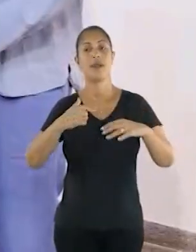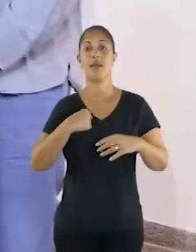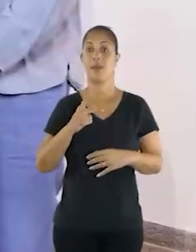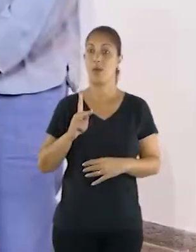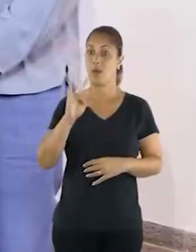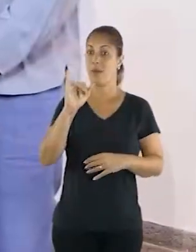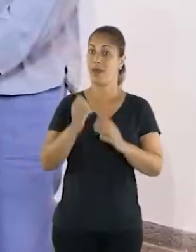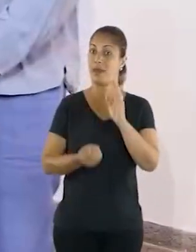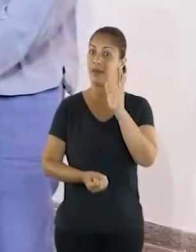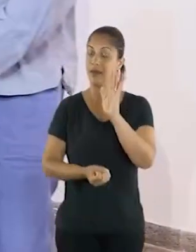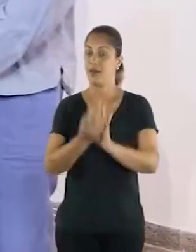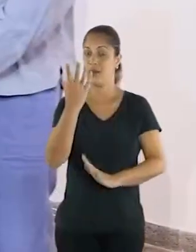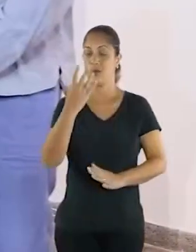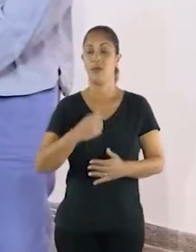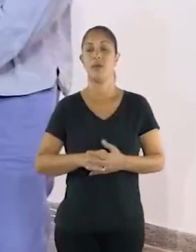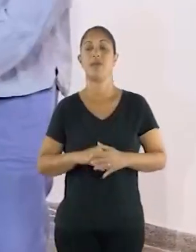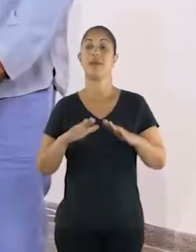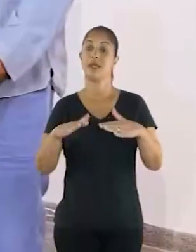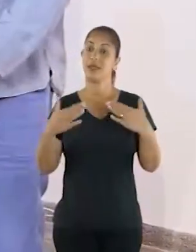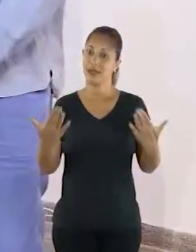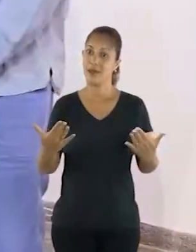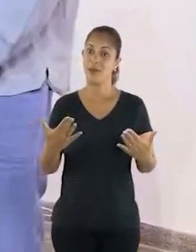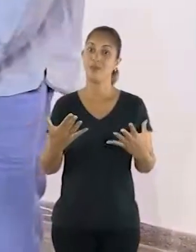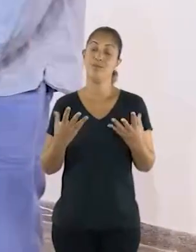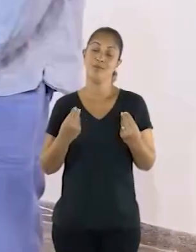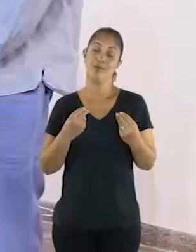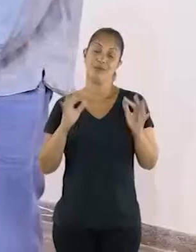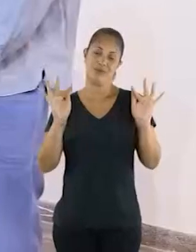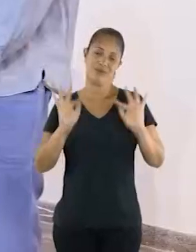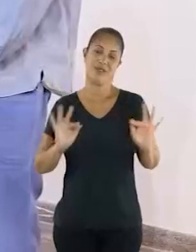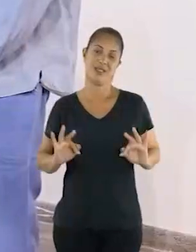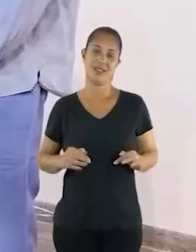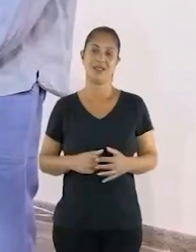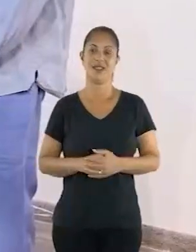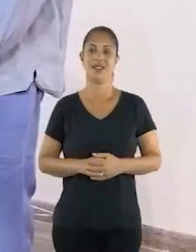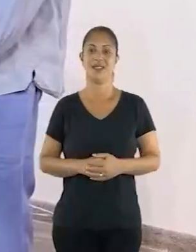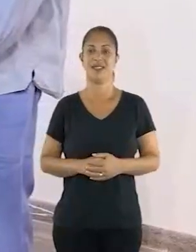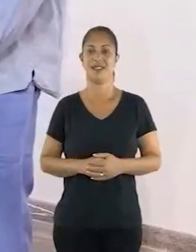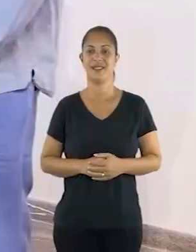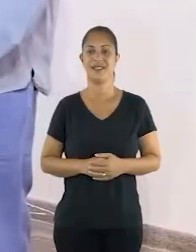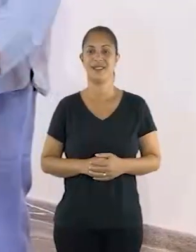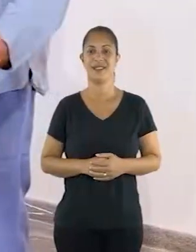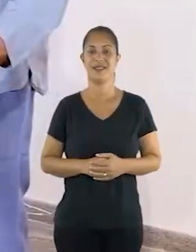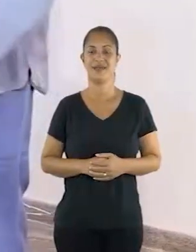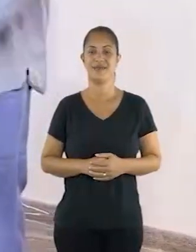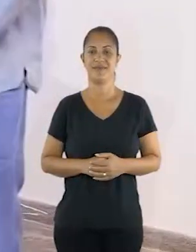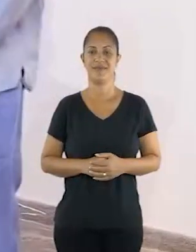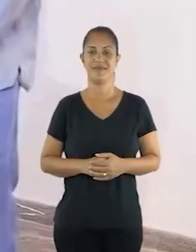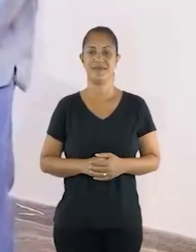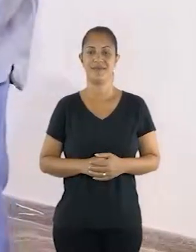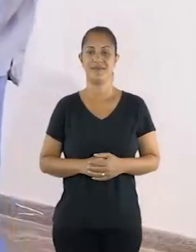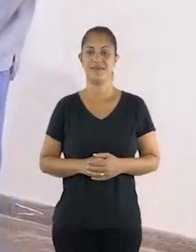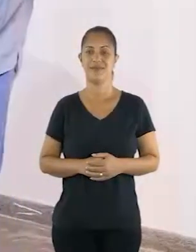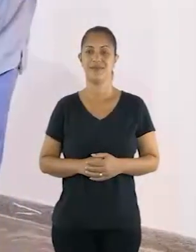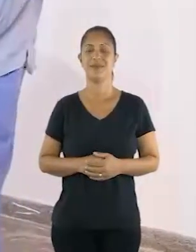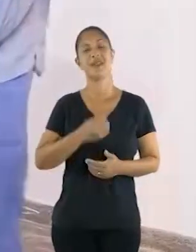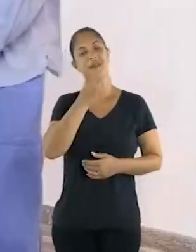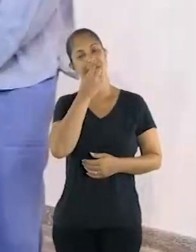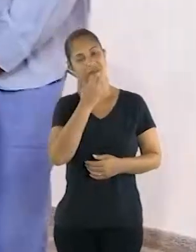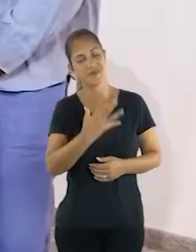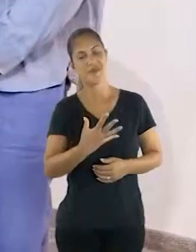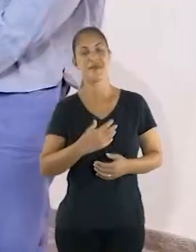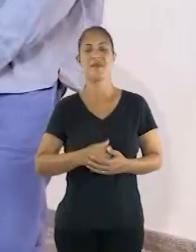criou. E então é muita alegria. A palavra que eu tenho para dizer é alegria. Ah, que bom, que bom.